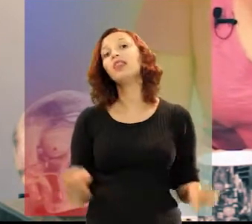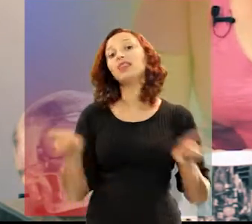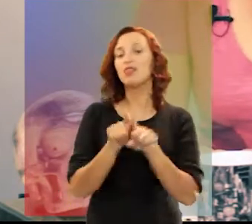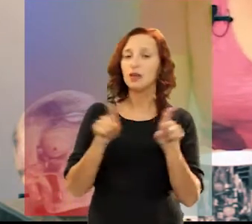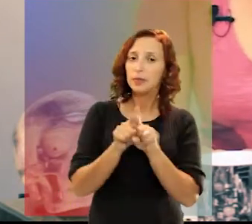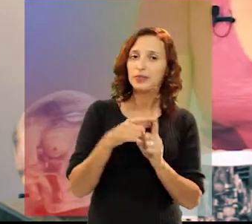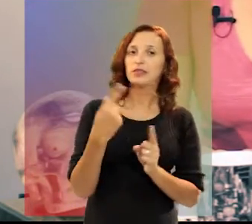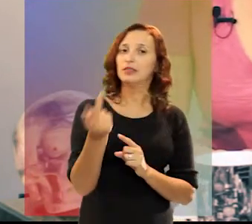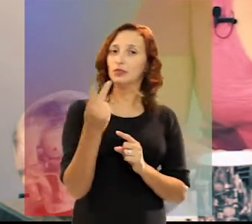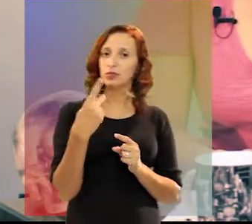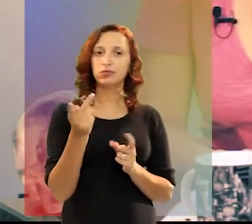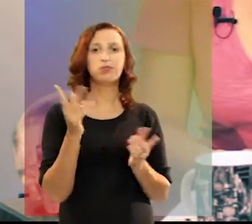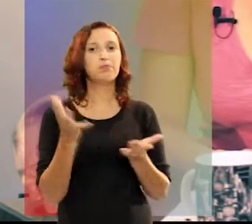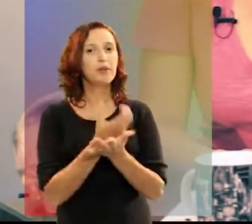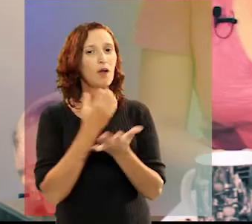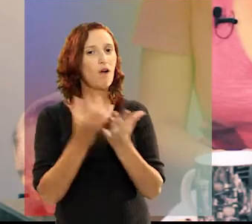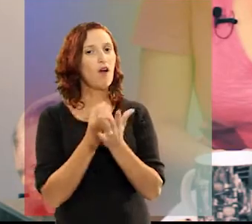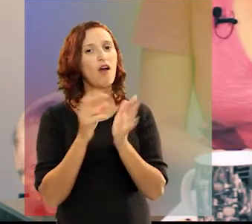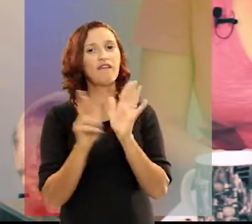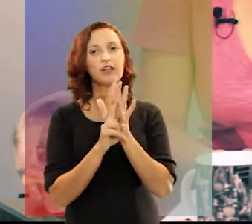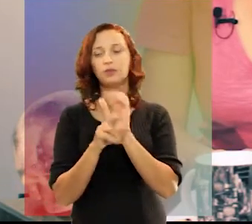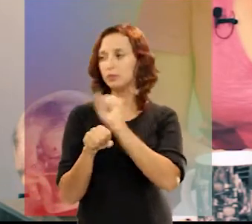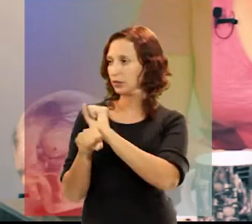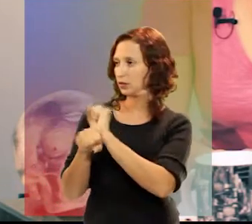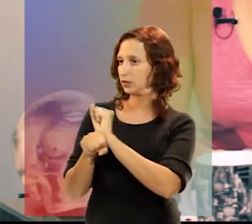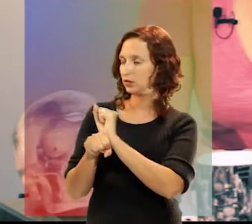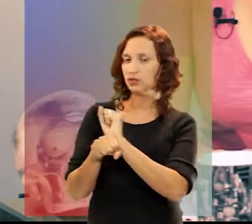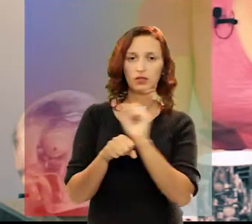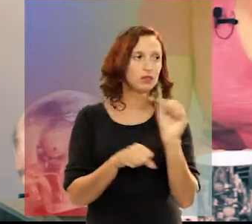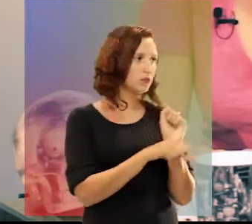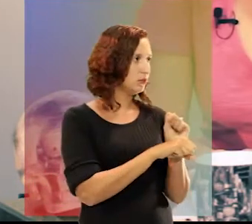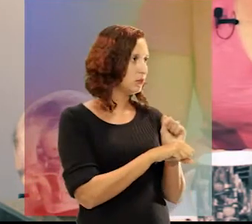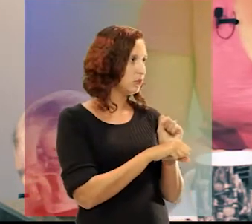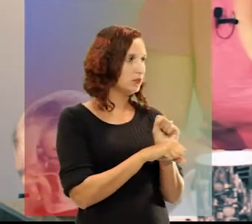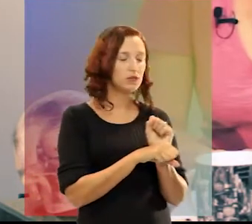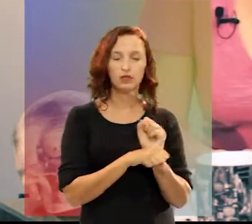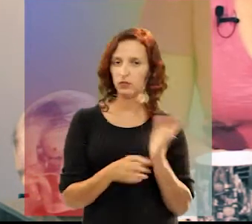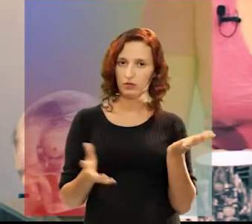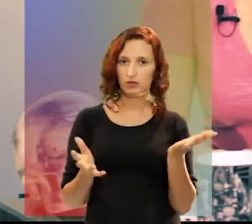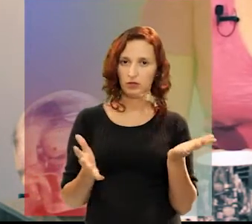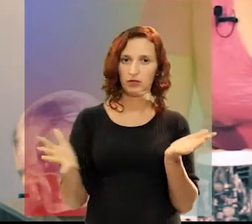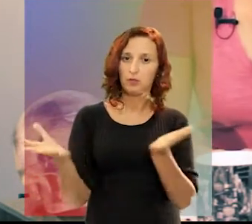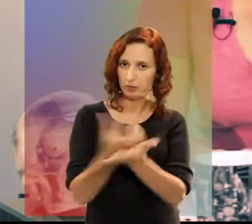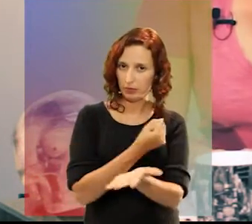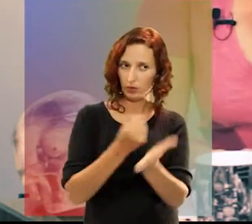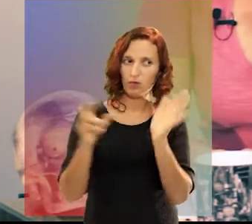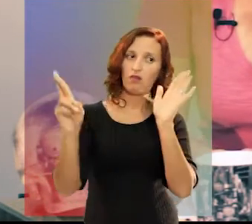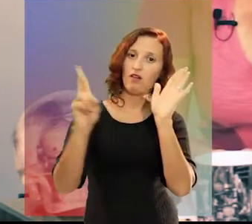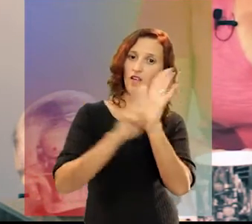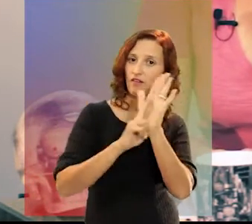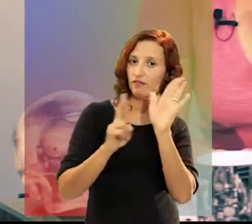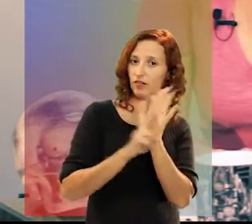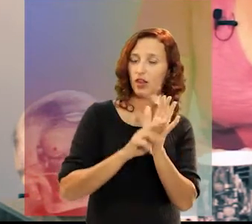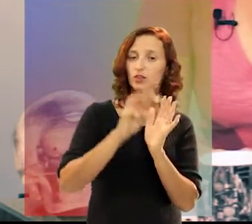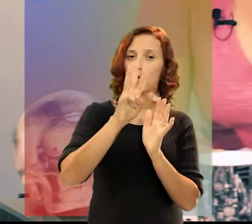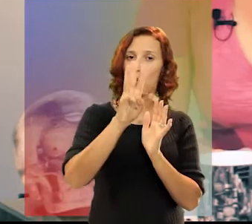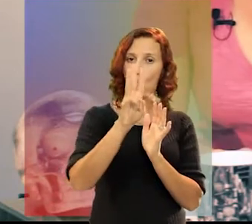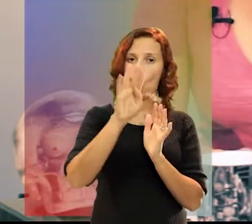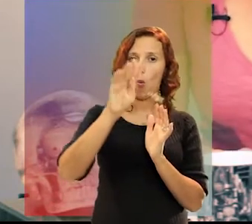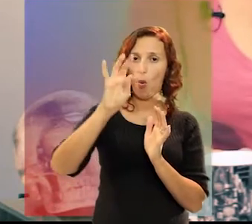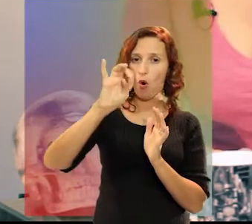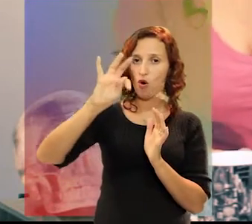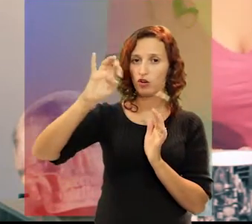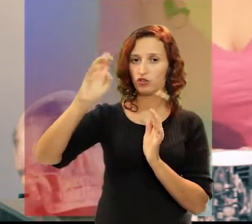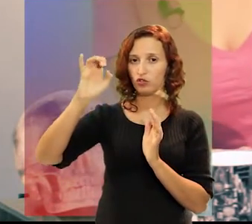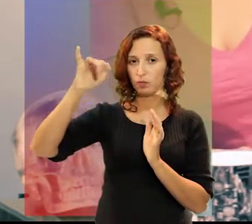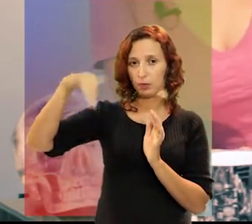E a gente pegou também como referência... Pera aí. Vai, só vou esquecer o que eu tinha falado. E a gente pegou também como referência o Watchmen